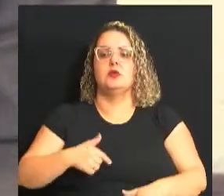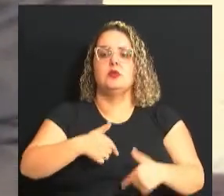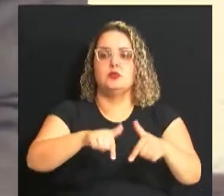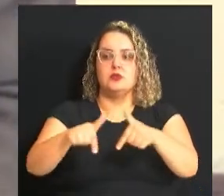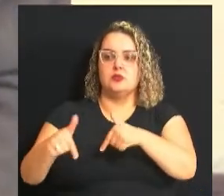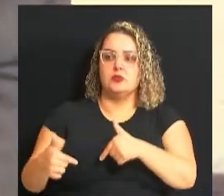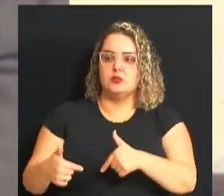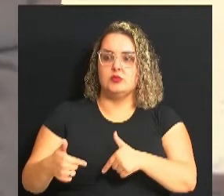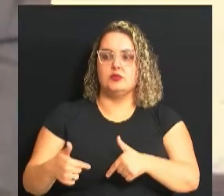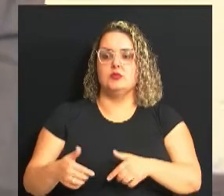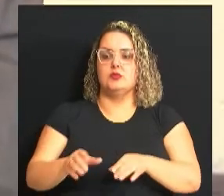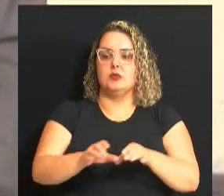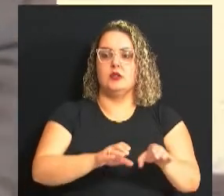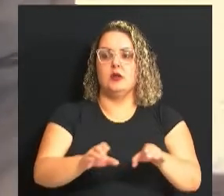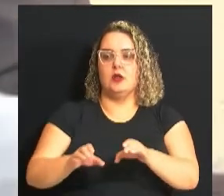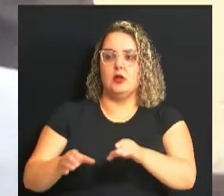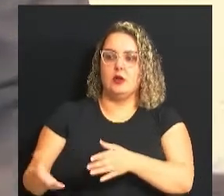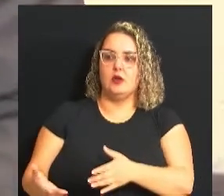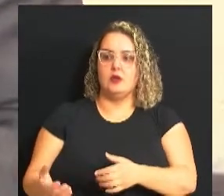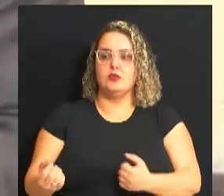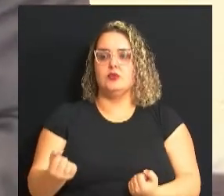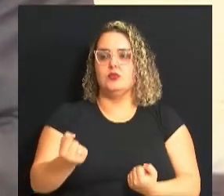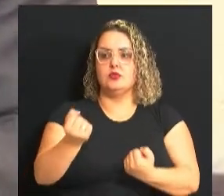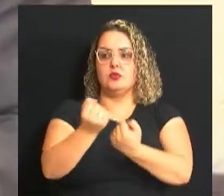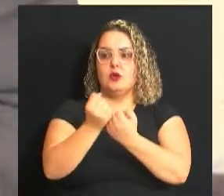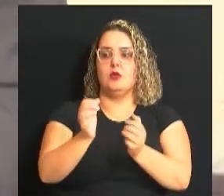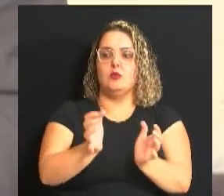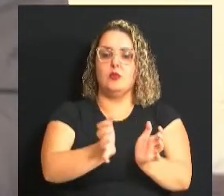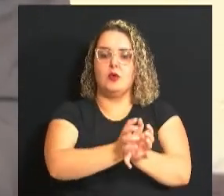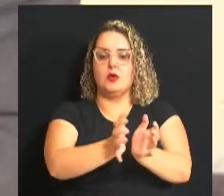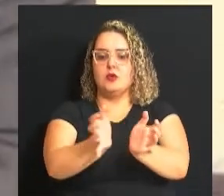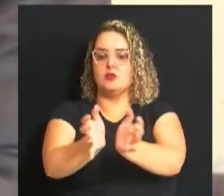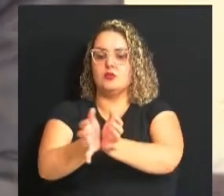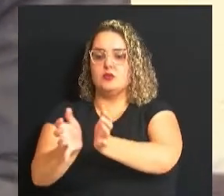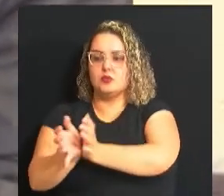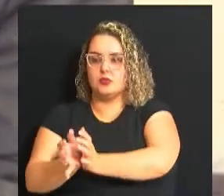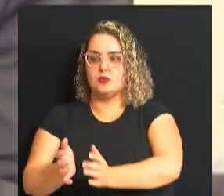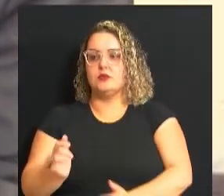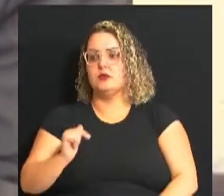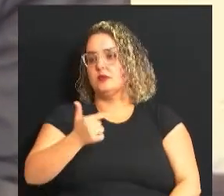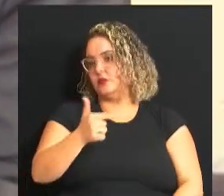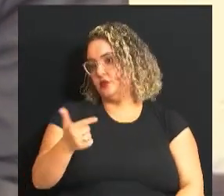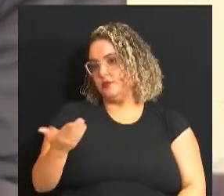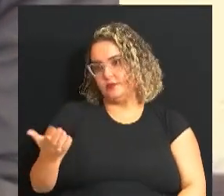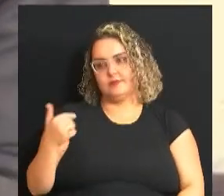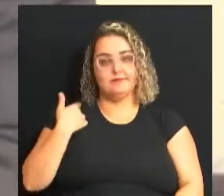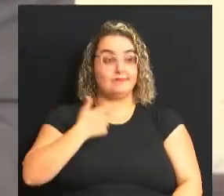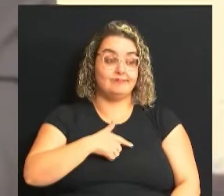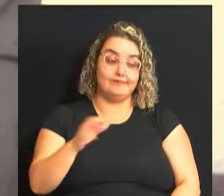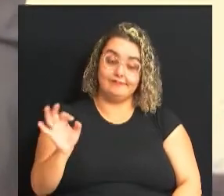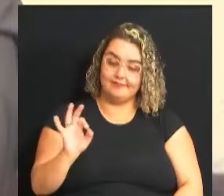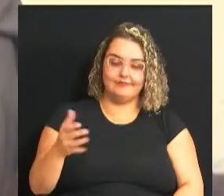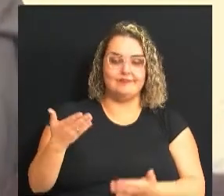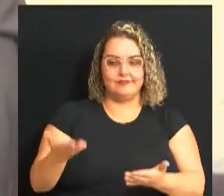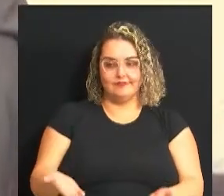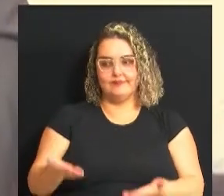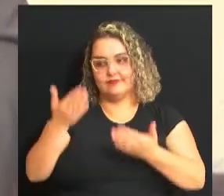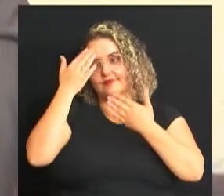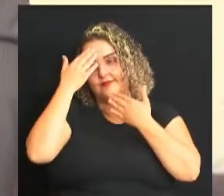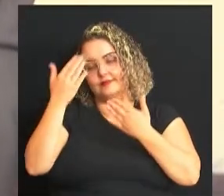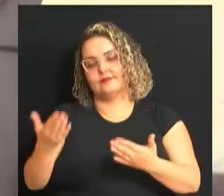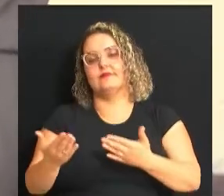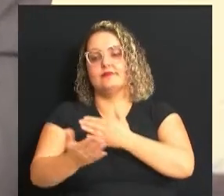da Coordenadoria de Apoio às Comissões, que sem vocês nós não seríamos nada aqui. Muito obrigado por